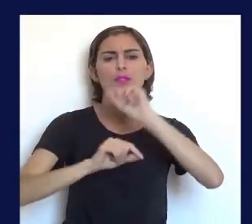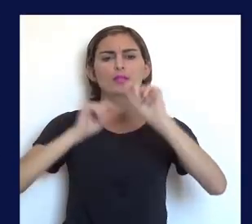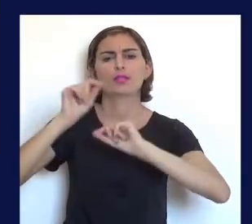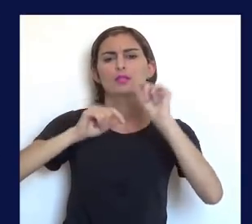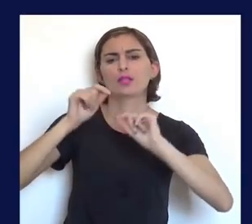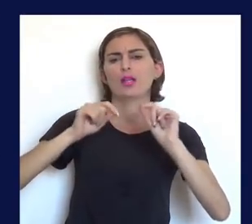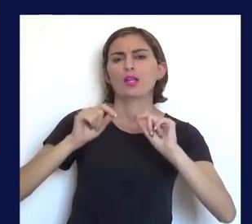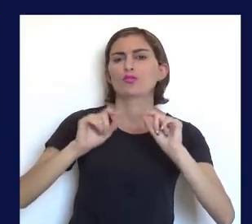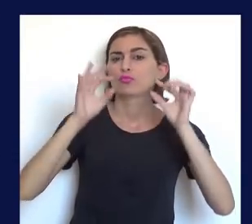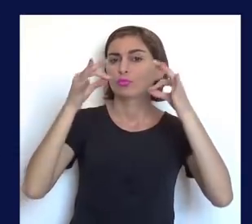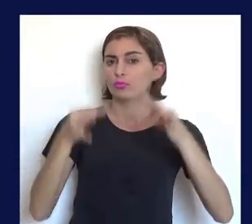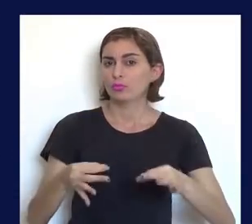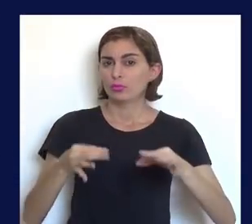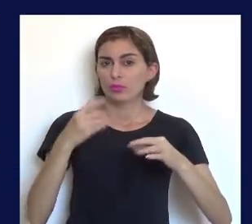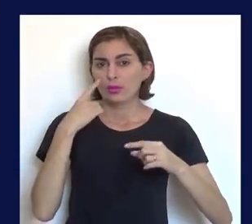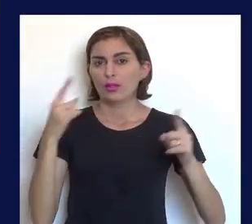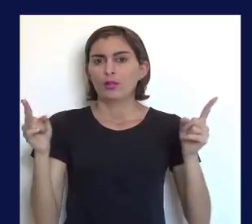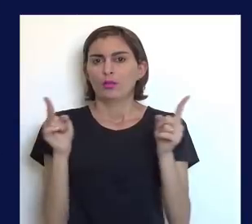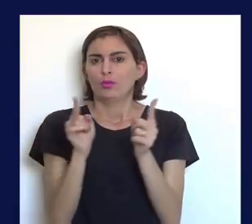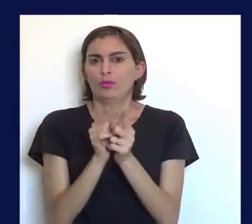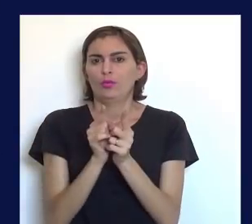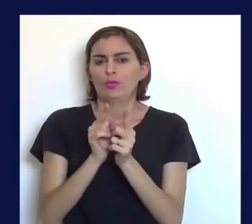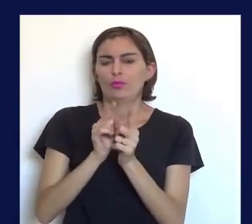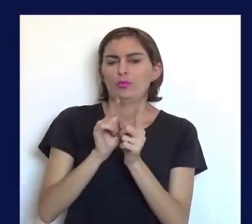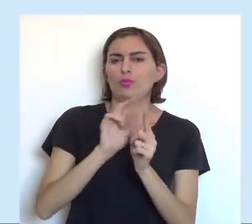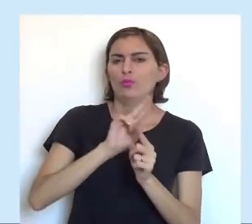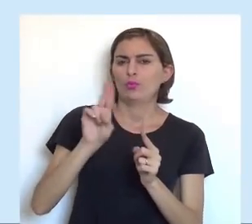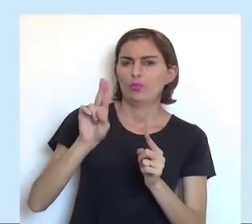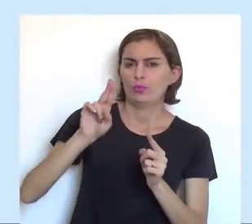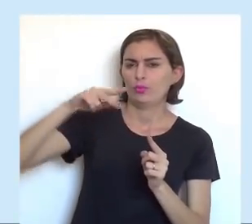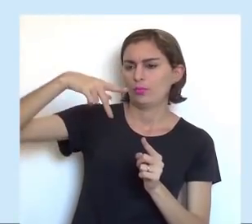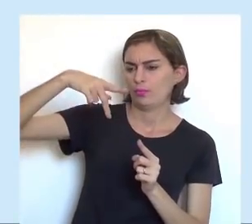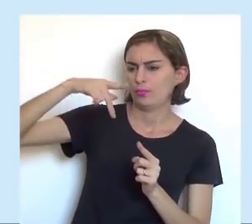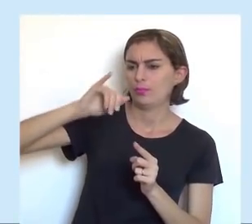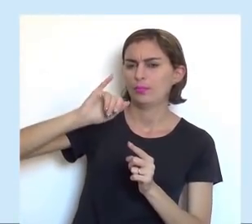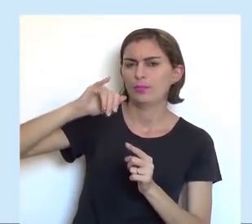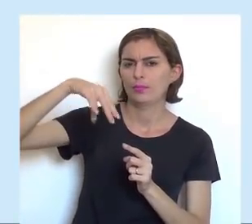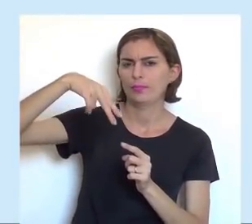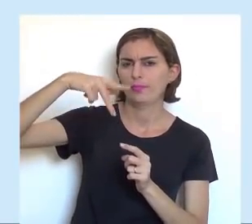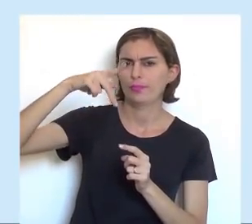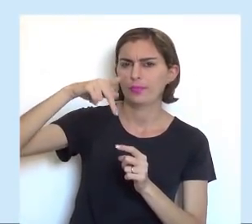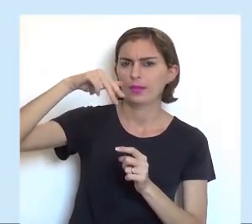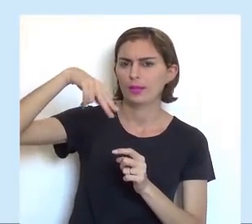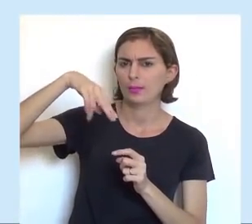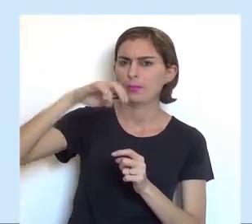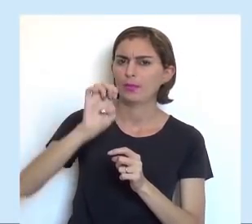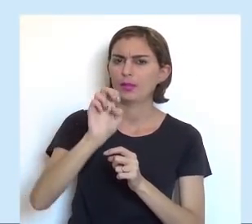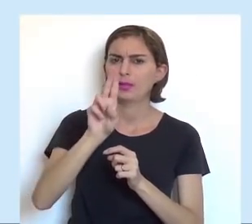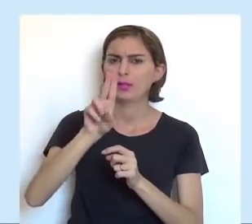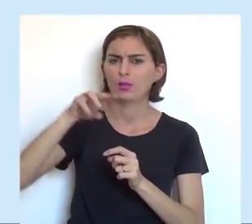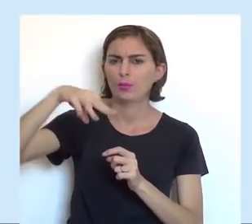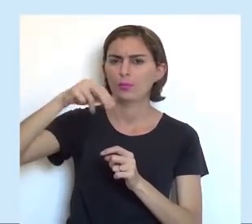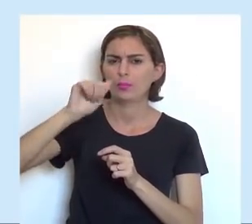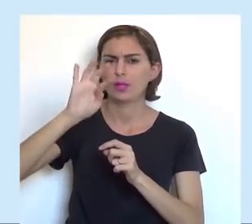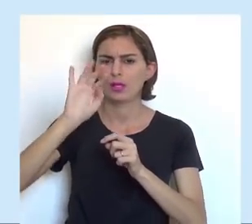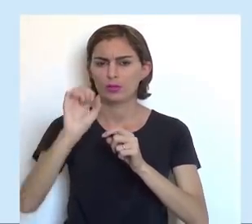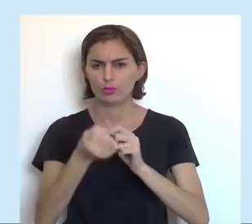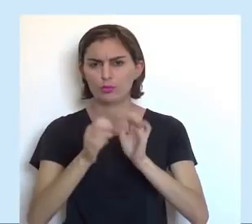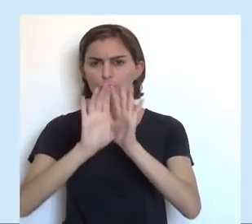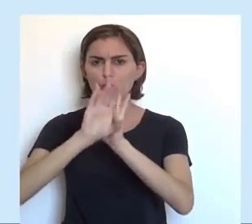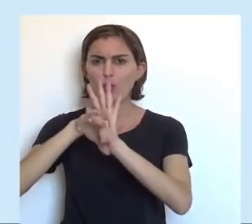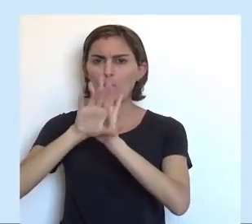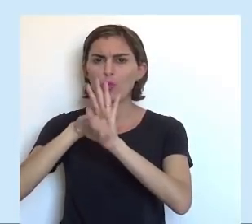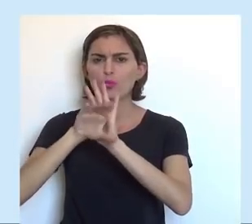que pneus é justamente a abreviação de pneumáticos. Então, na tela, pessoal, nós veremos a definição,